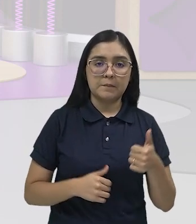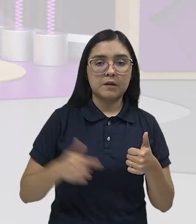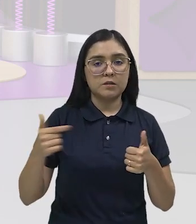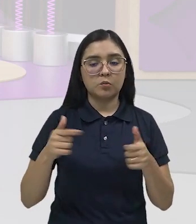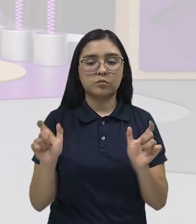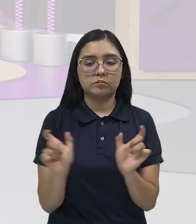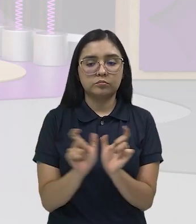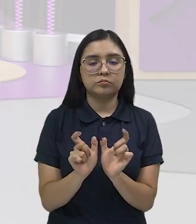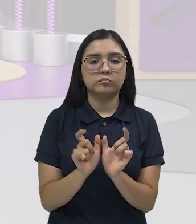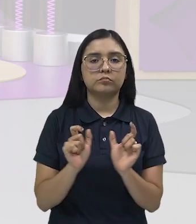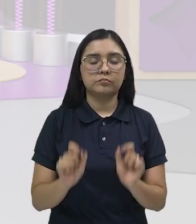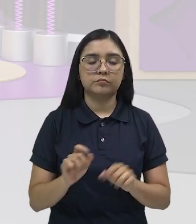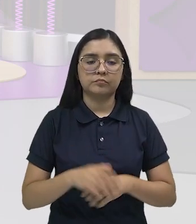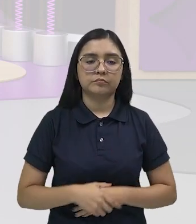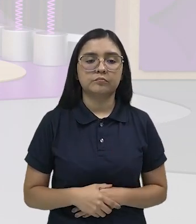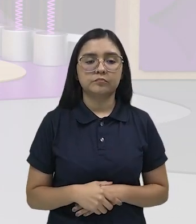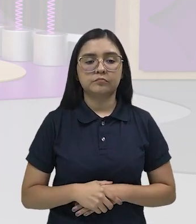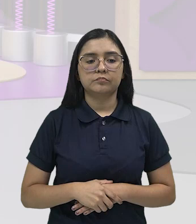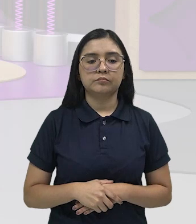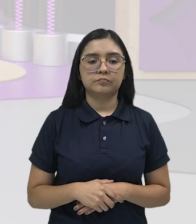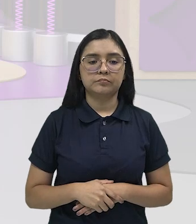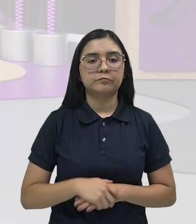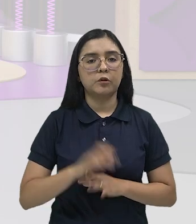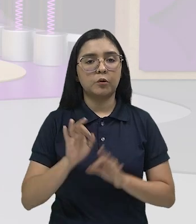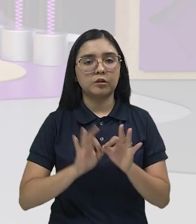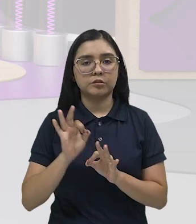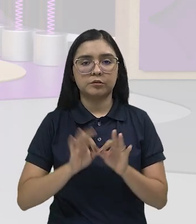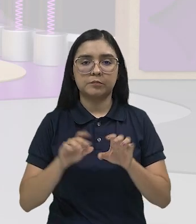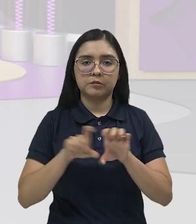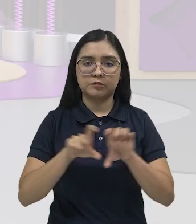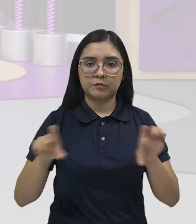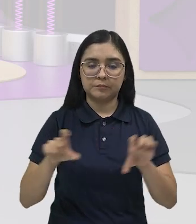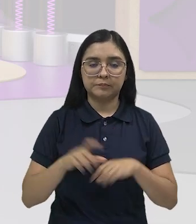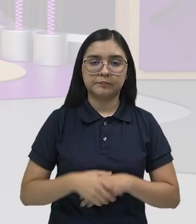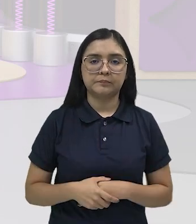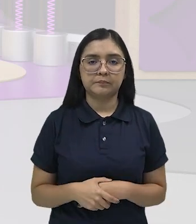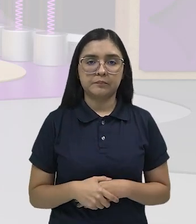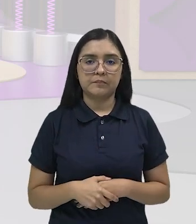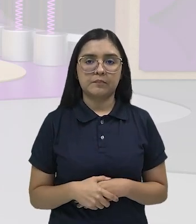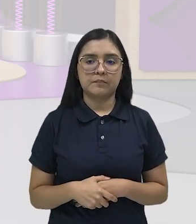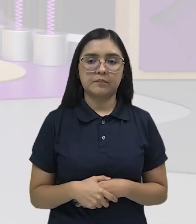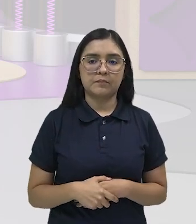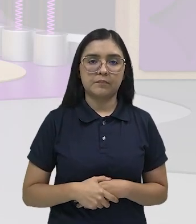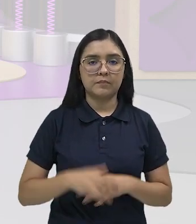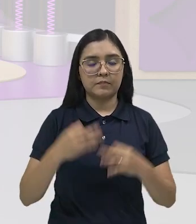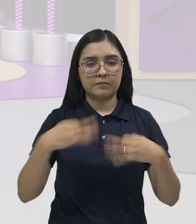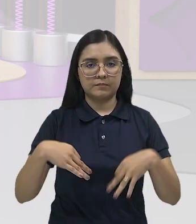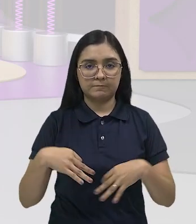segunda equação, nós, então, montamos o sistema.